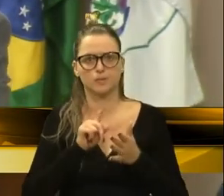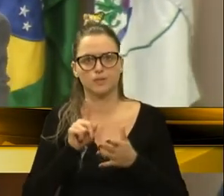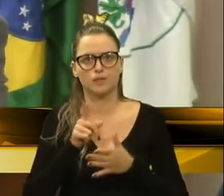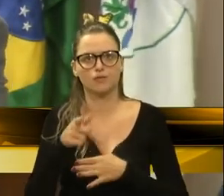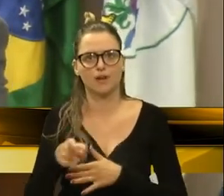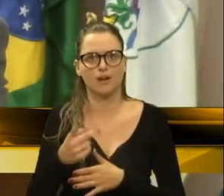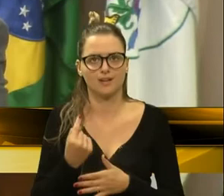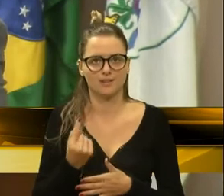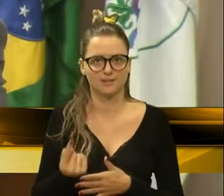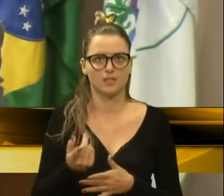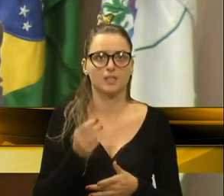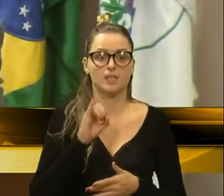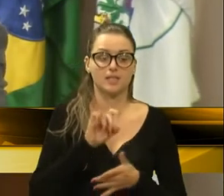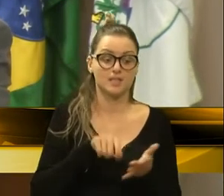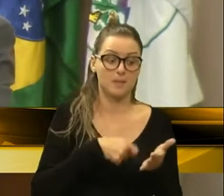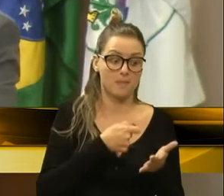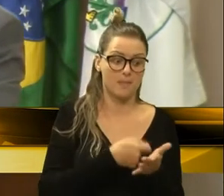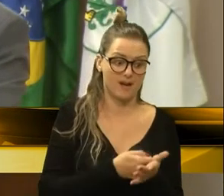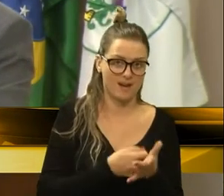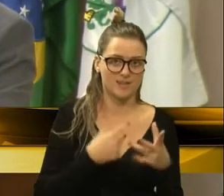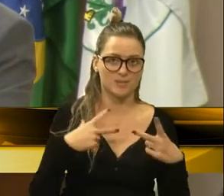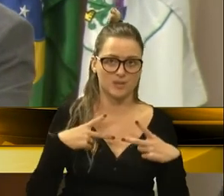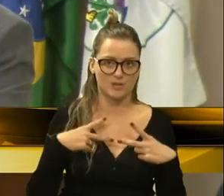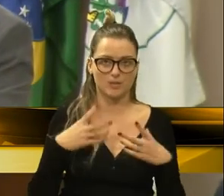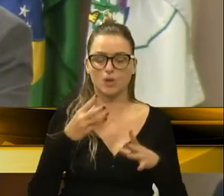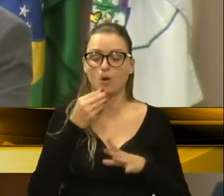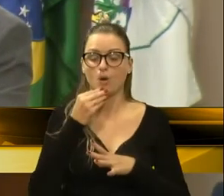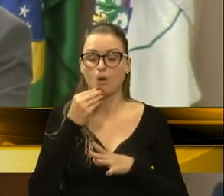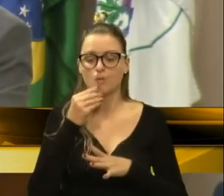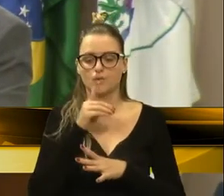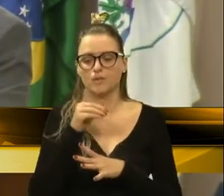se fosse pago, com certeza ela estava lá.